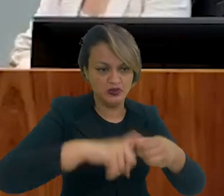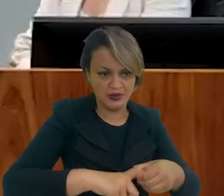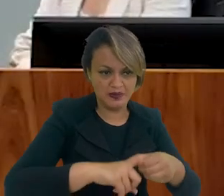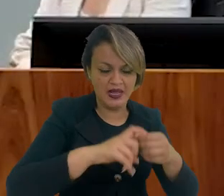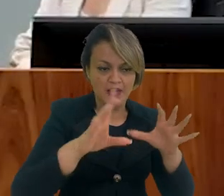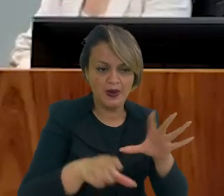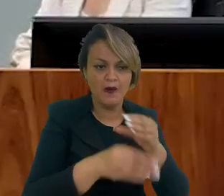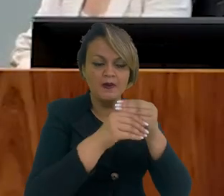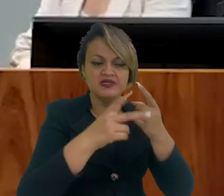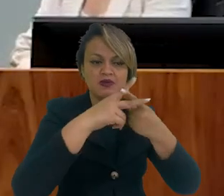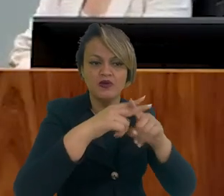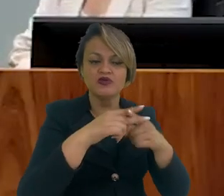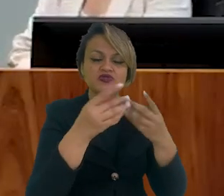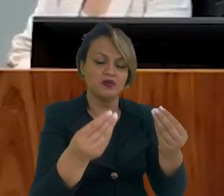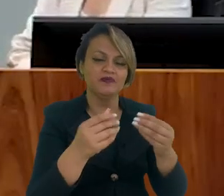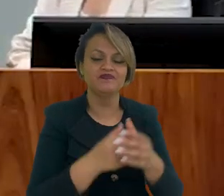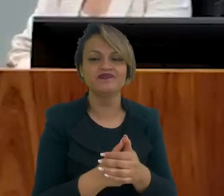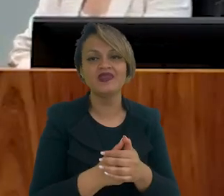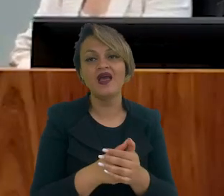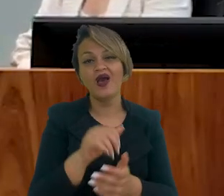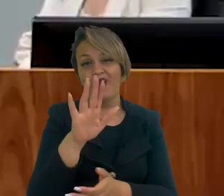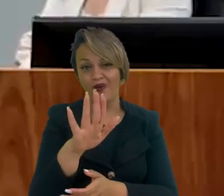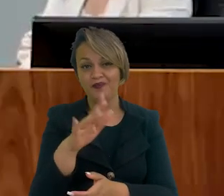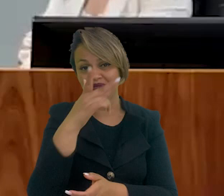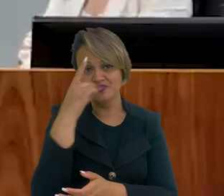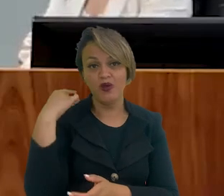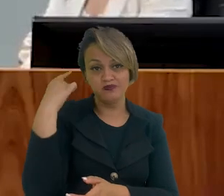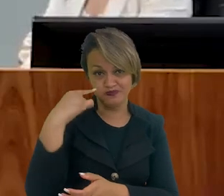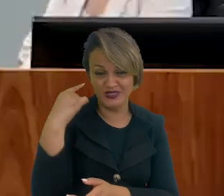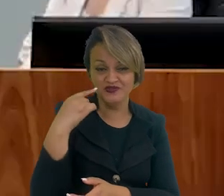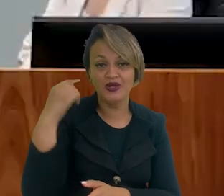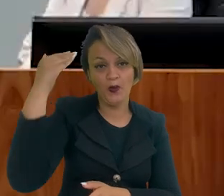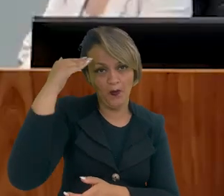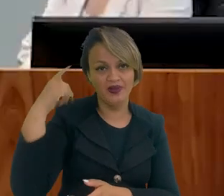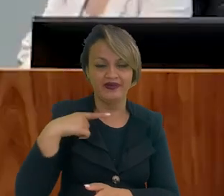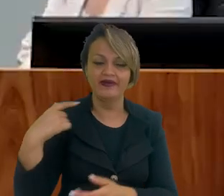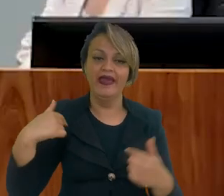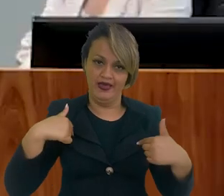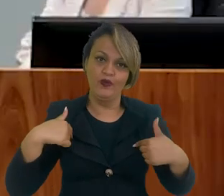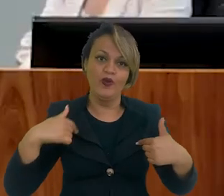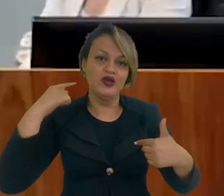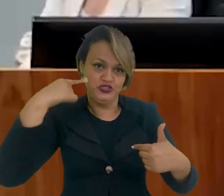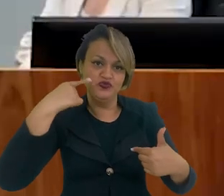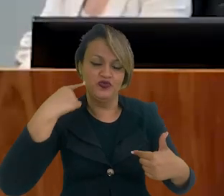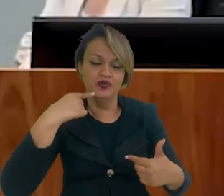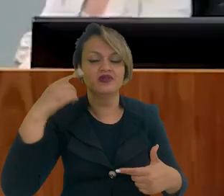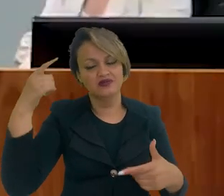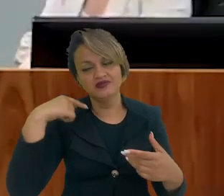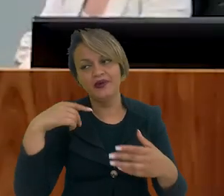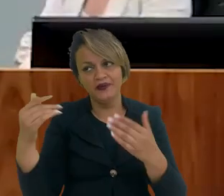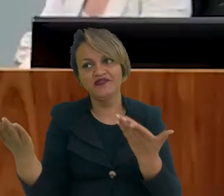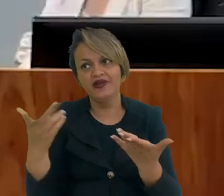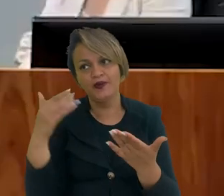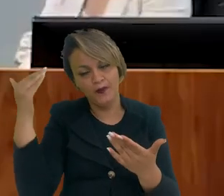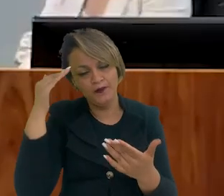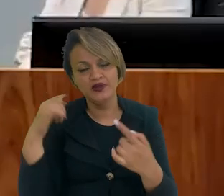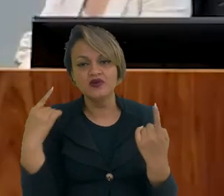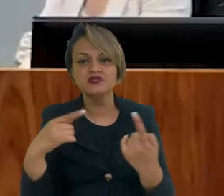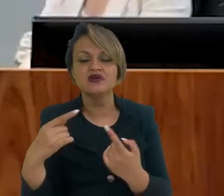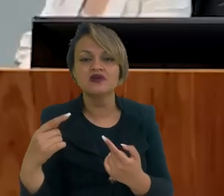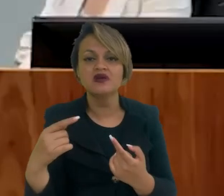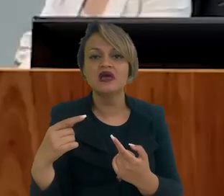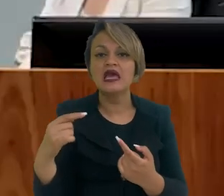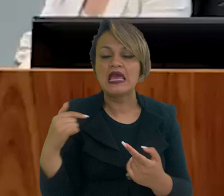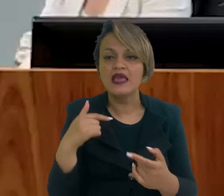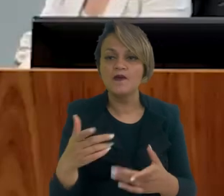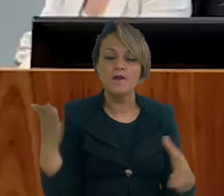conta reparação de dano assim a meditação também Primeiro lugar eu acho que os advogados tem uma grande culpa por causa do Lobby posso falar isso